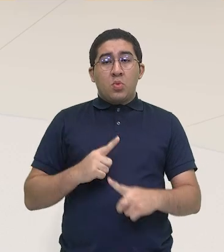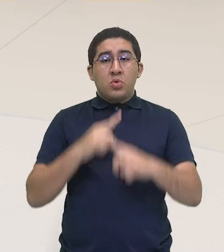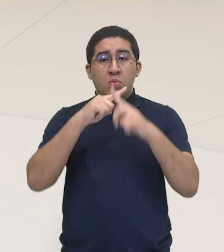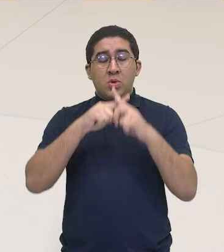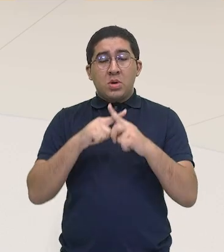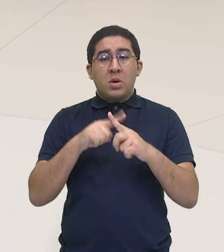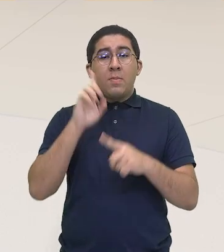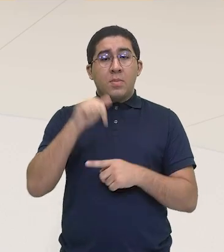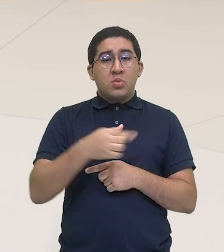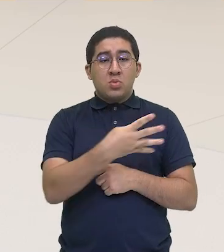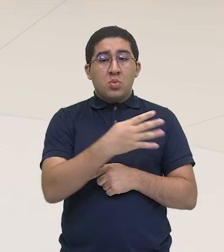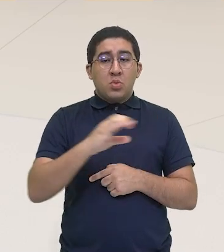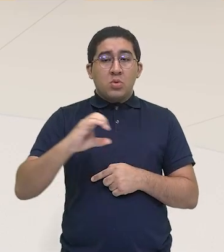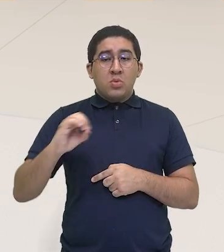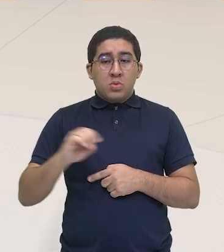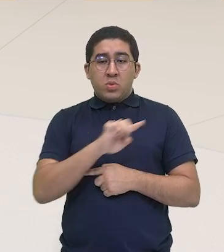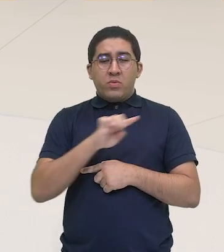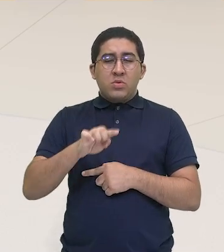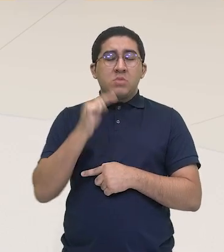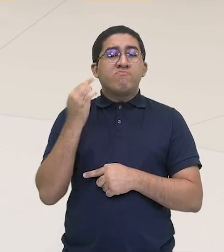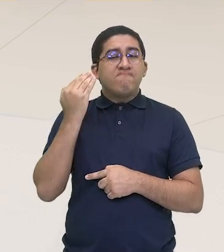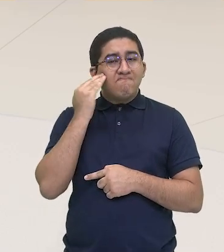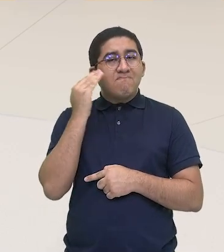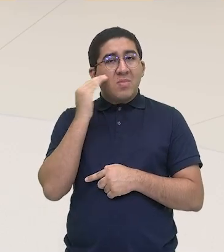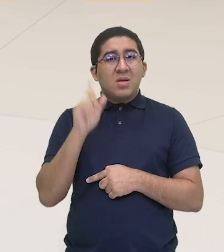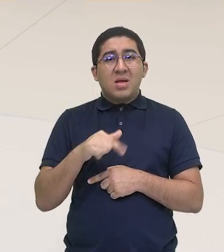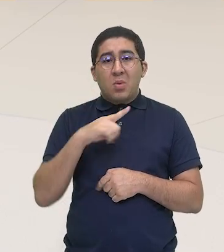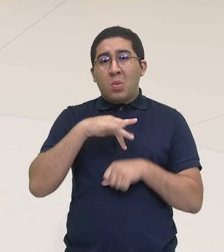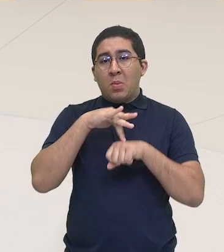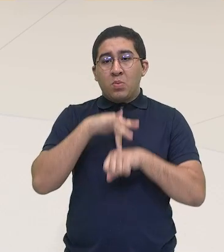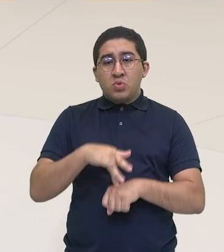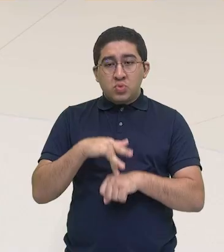pelos 400, para você ver quão absurdo foi essa área